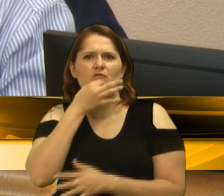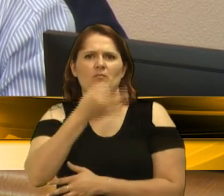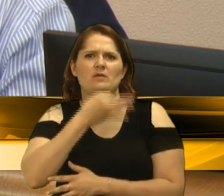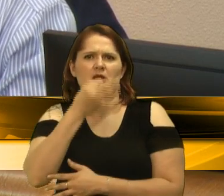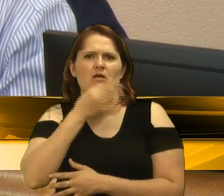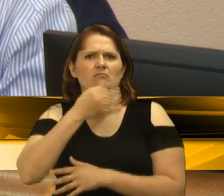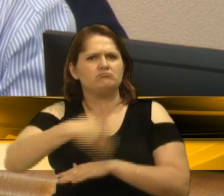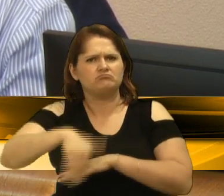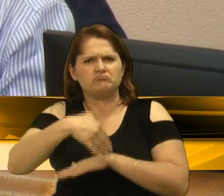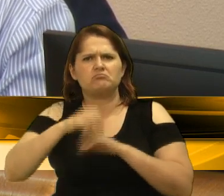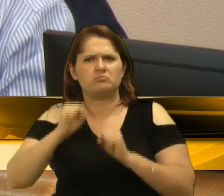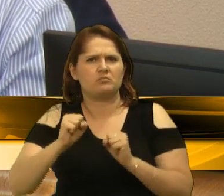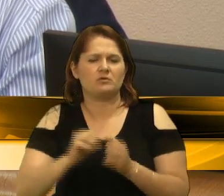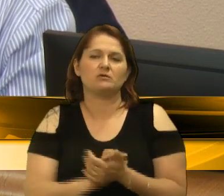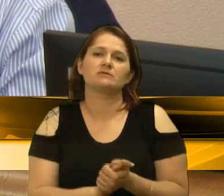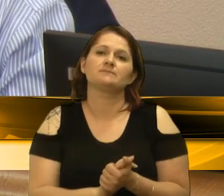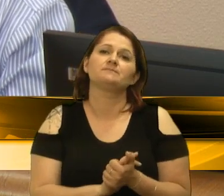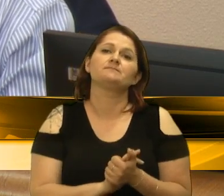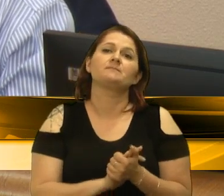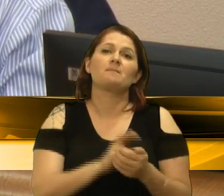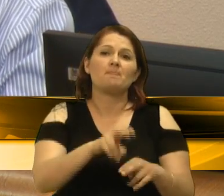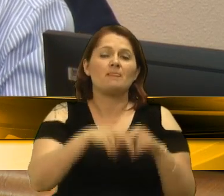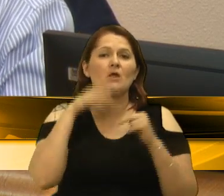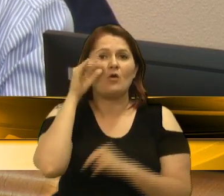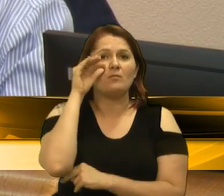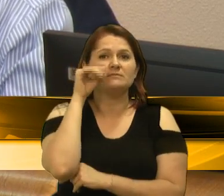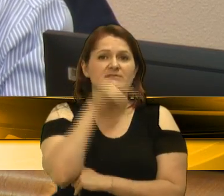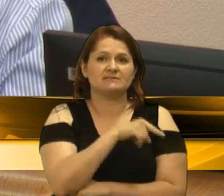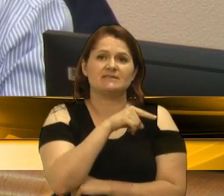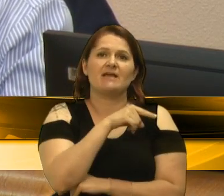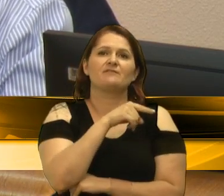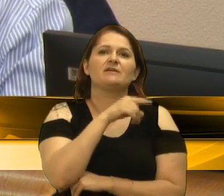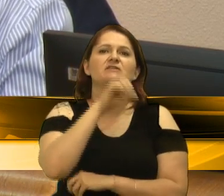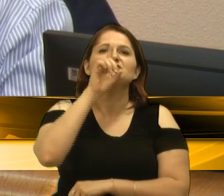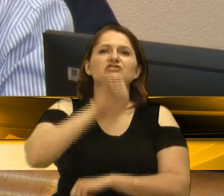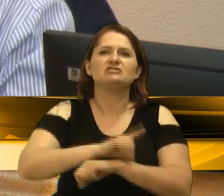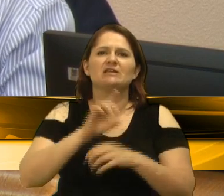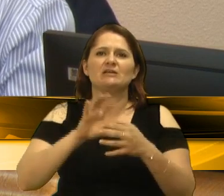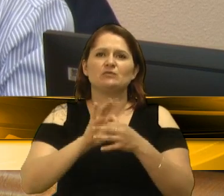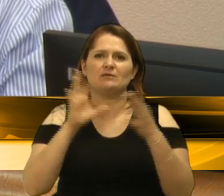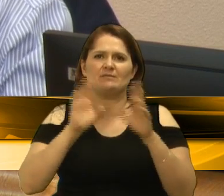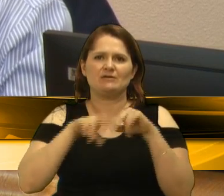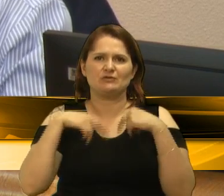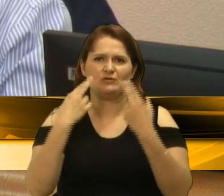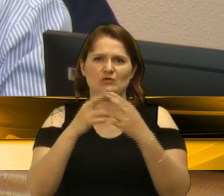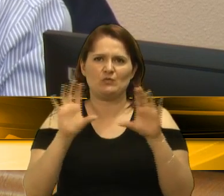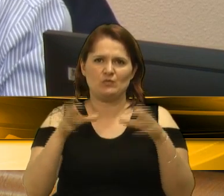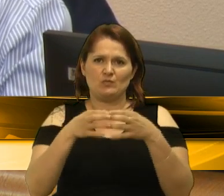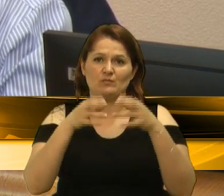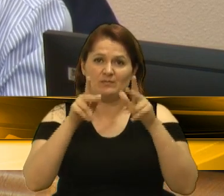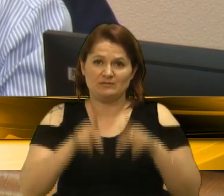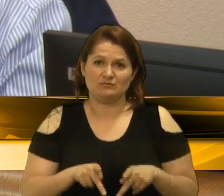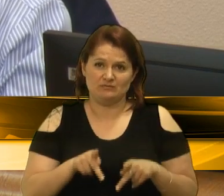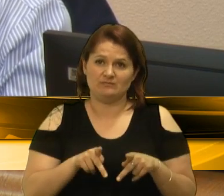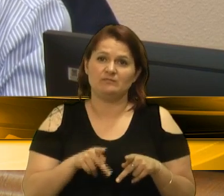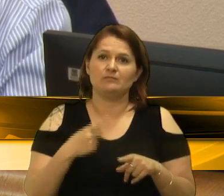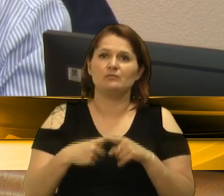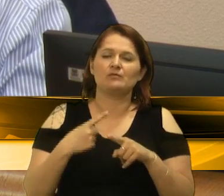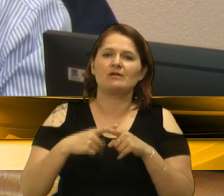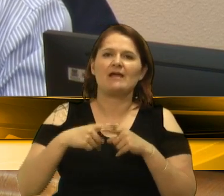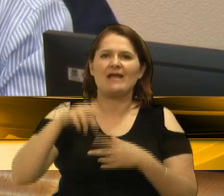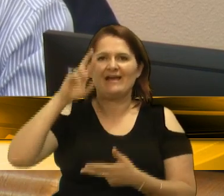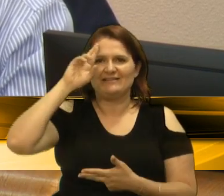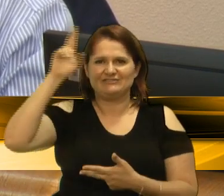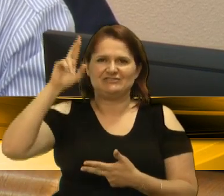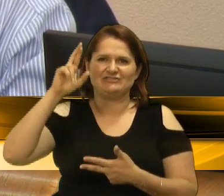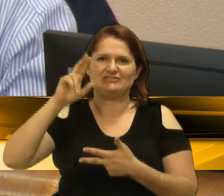acima colacionado, o que se observa é que o direito à liberdade da reunião não pode ser tolhido, ou seja, quando o chefe do Executivo regulamentar os